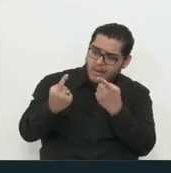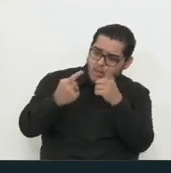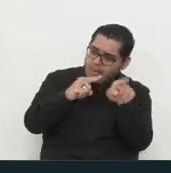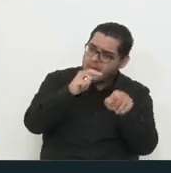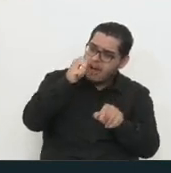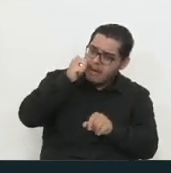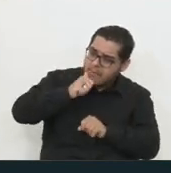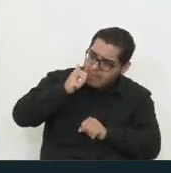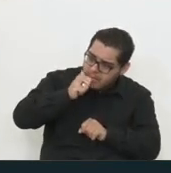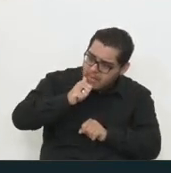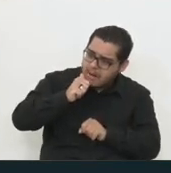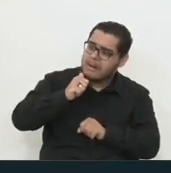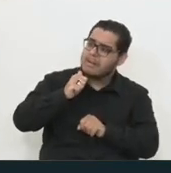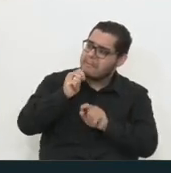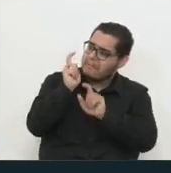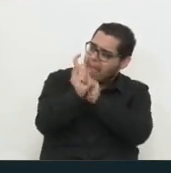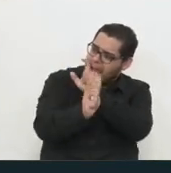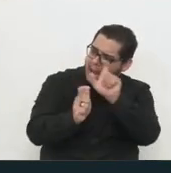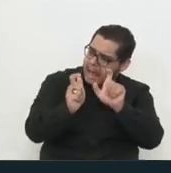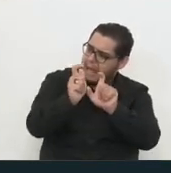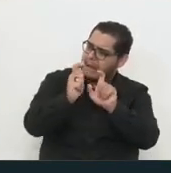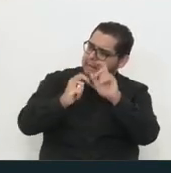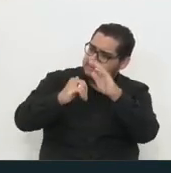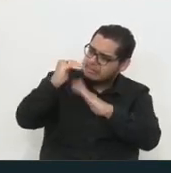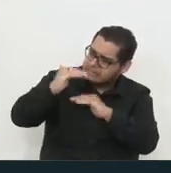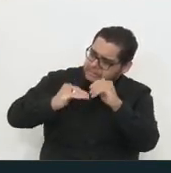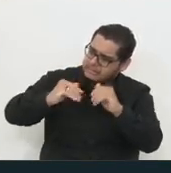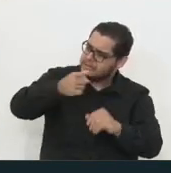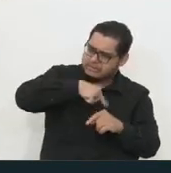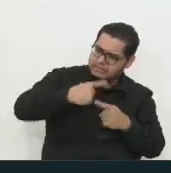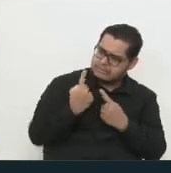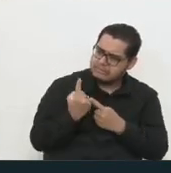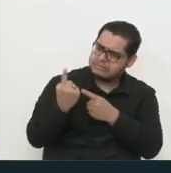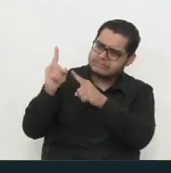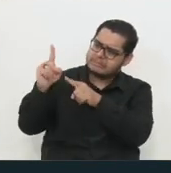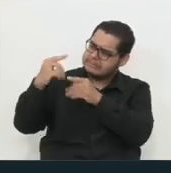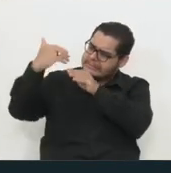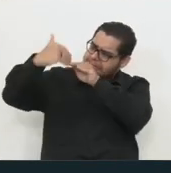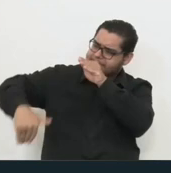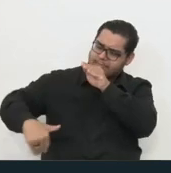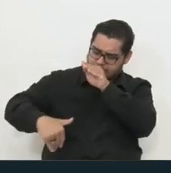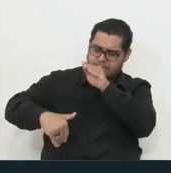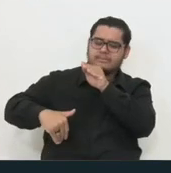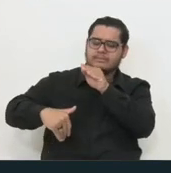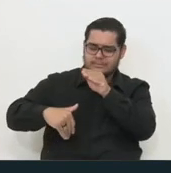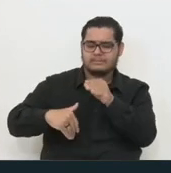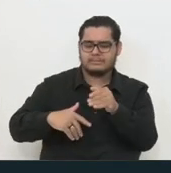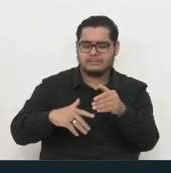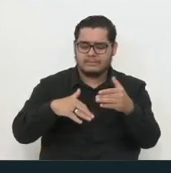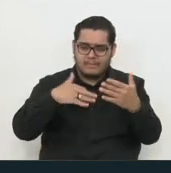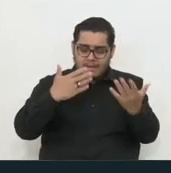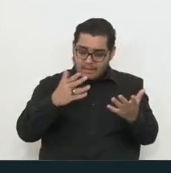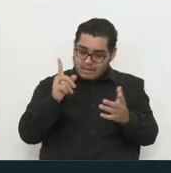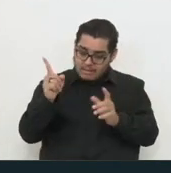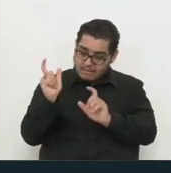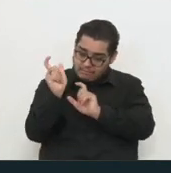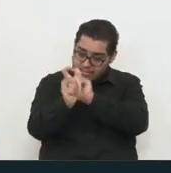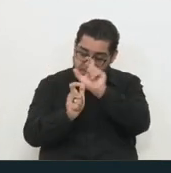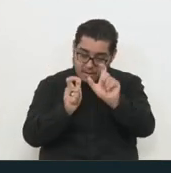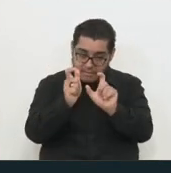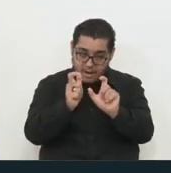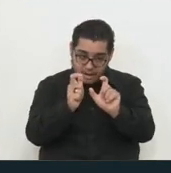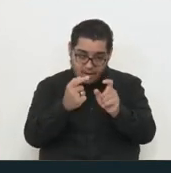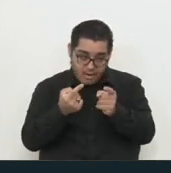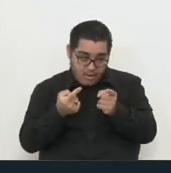sejam palavras ações e atos de ódio considerando que esse tipo de manifestação homofóbica constitui uma